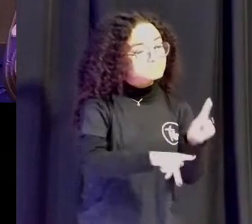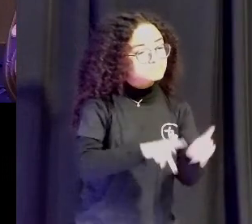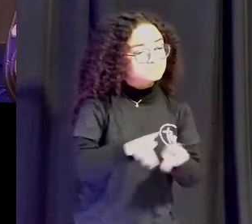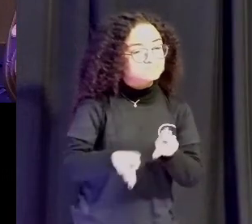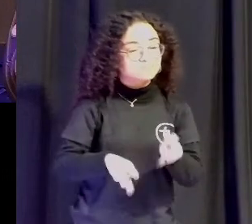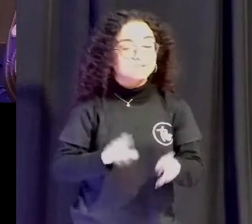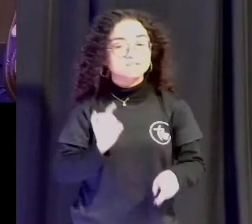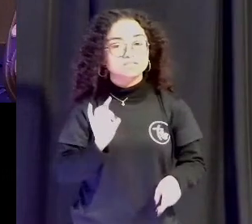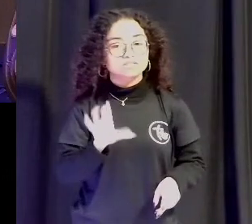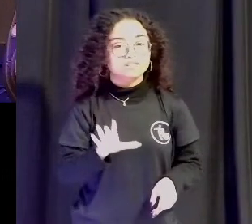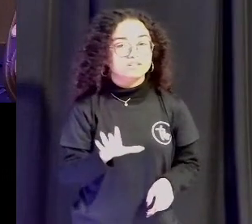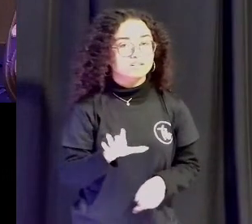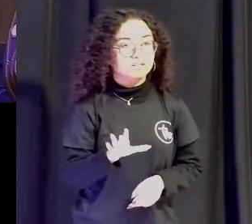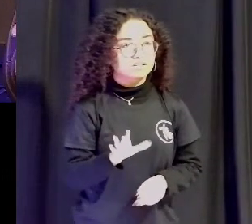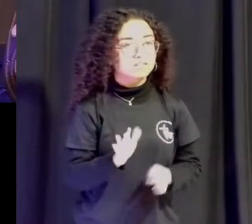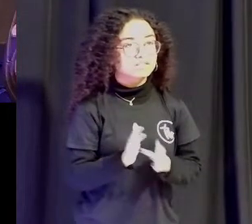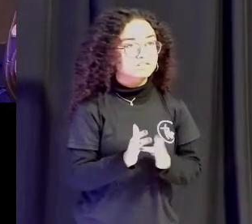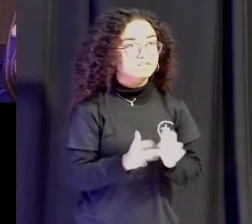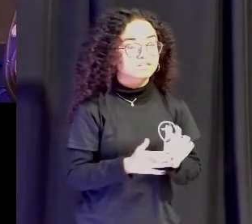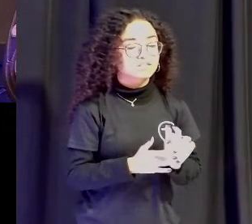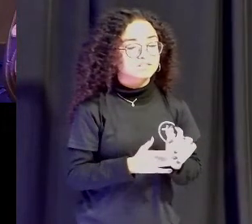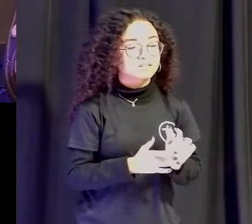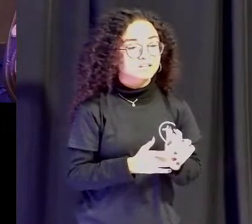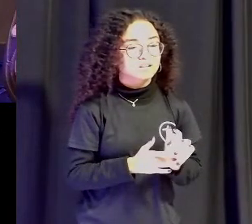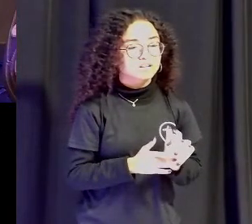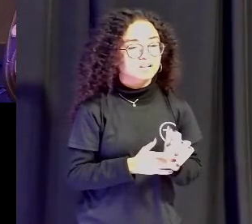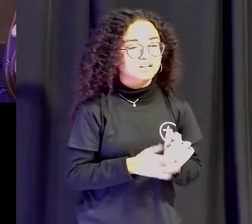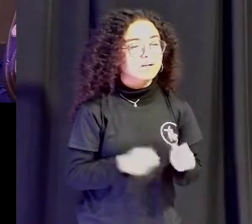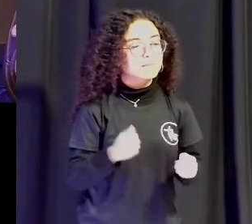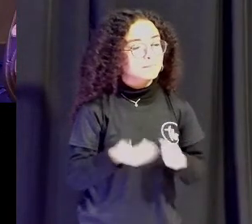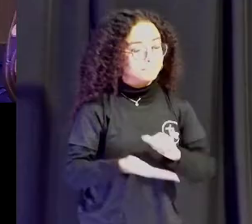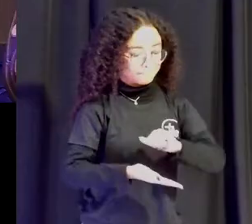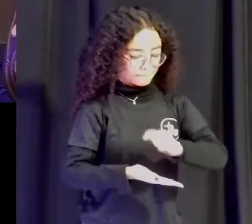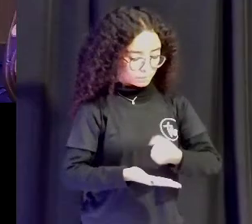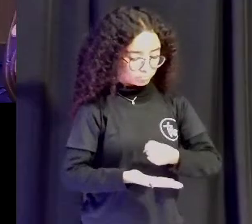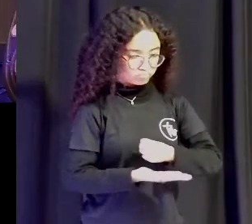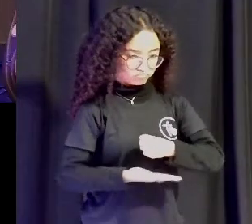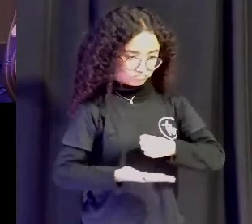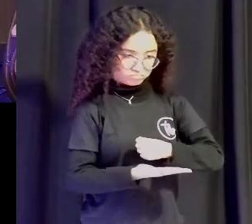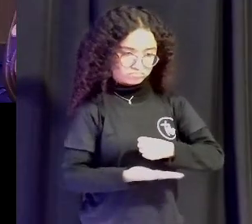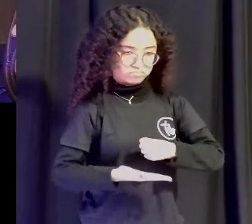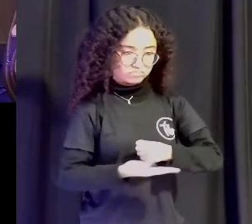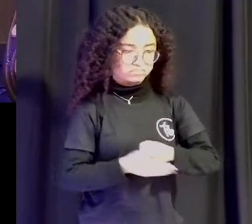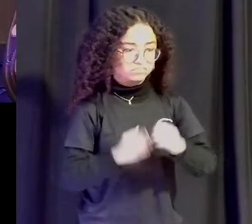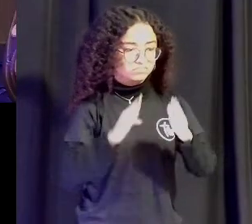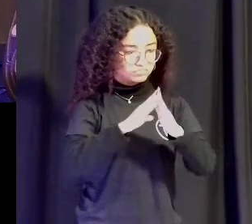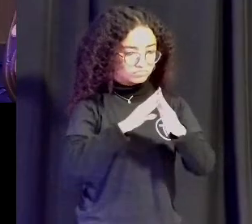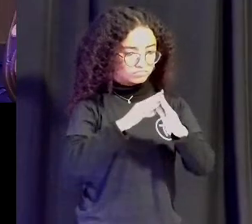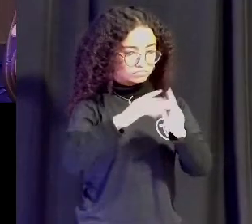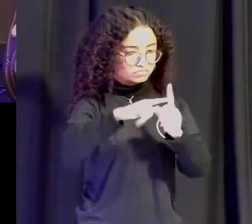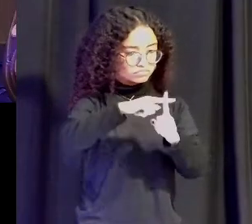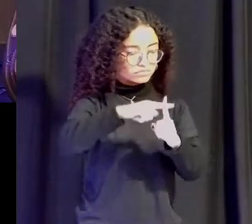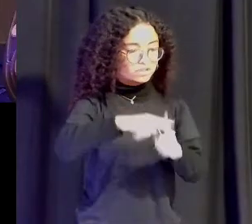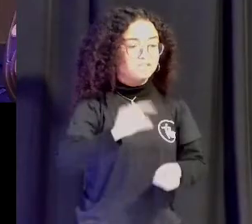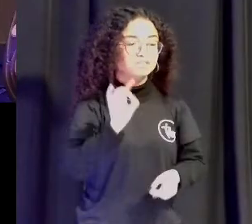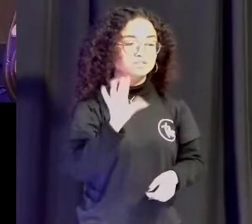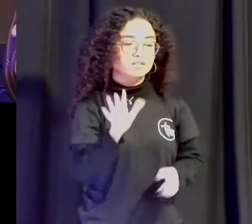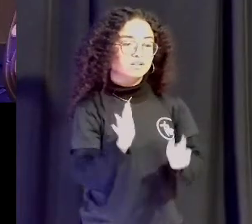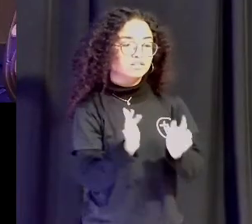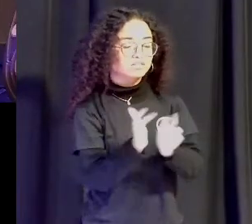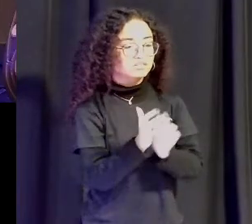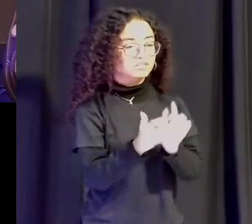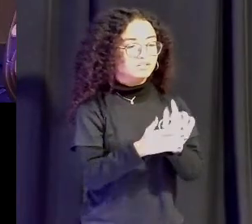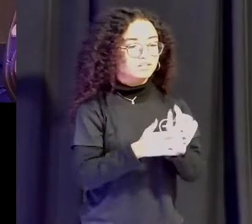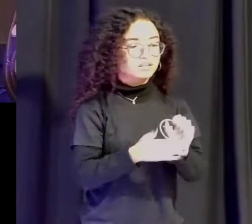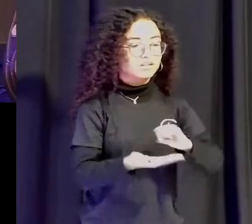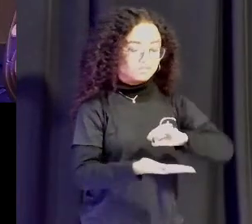só Jesus é o fundamento da igreja. Vamos repetir? Só